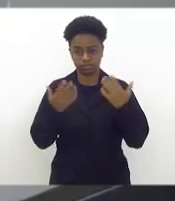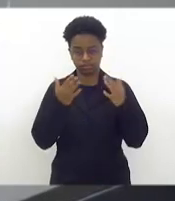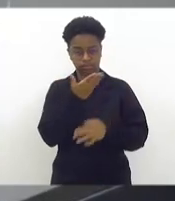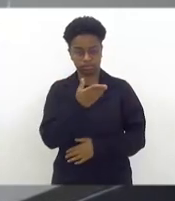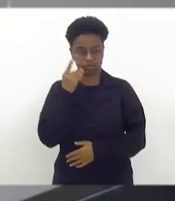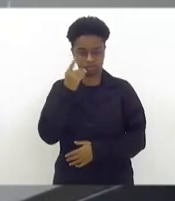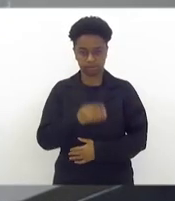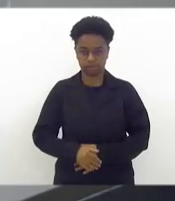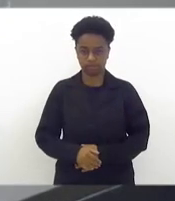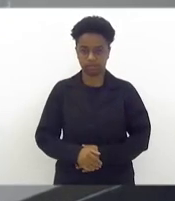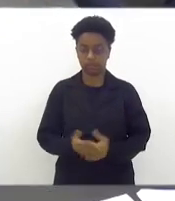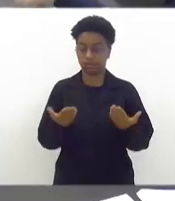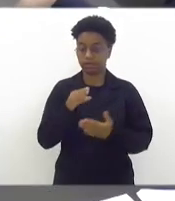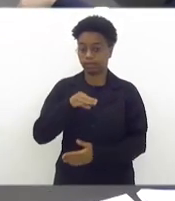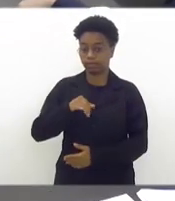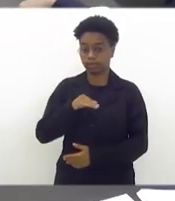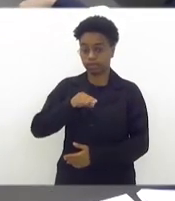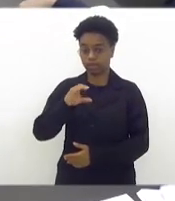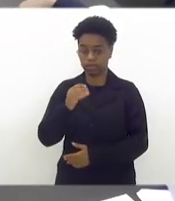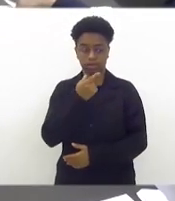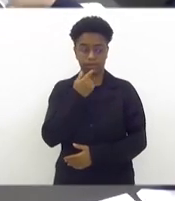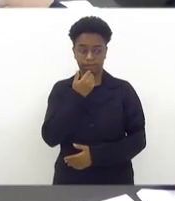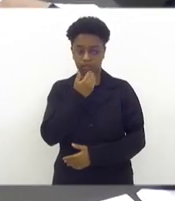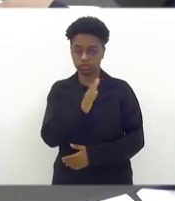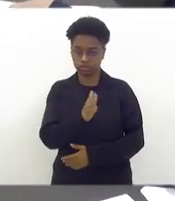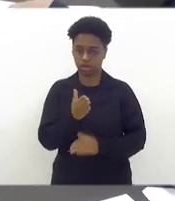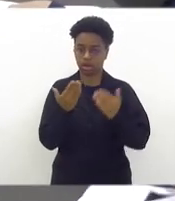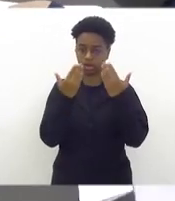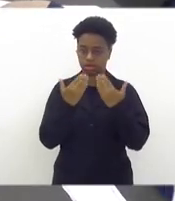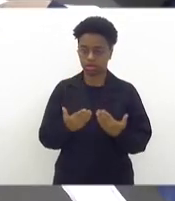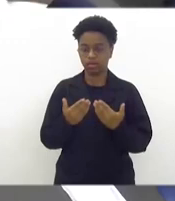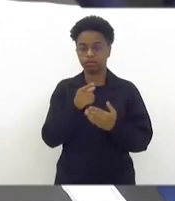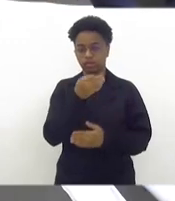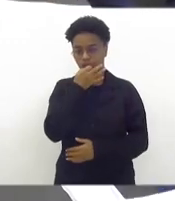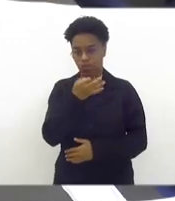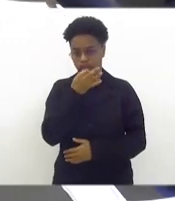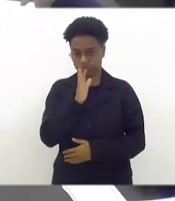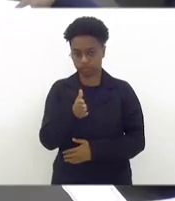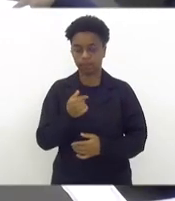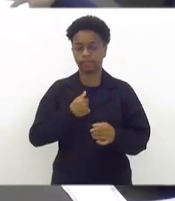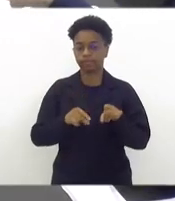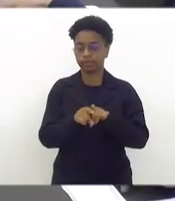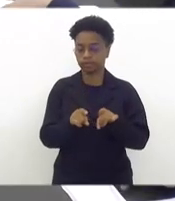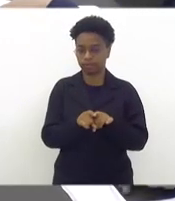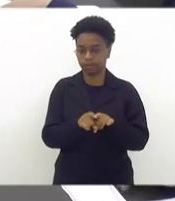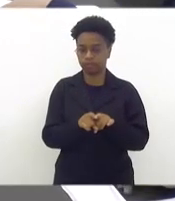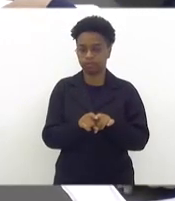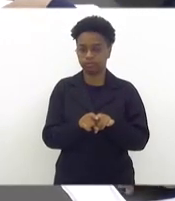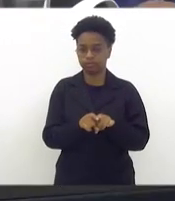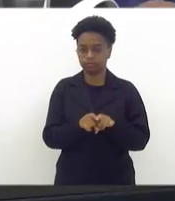Mink. Não, o deputado Luiz Paulo já pediu vista. Vossa Excelência já comentou. Eu também acho o projeto